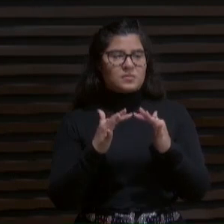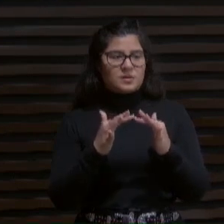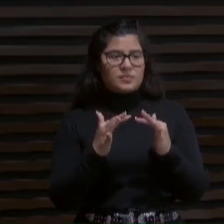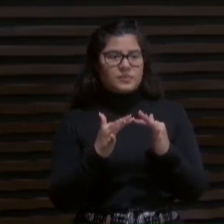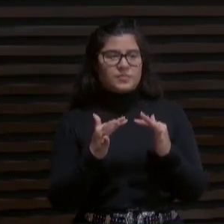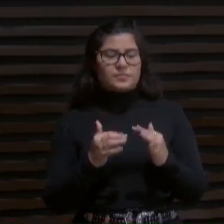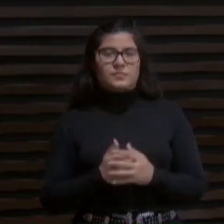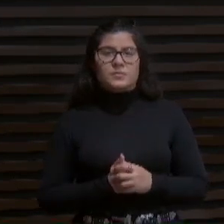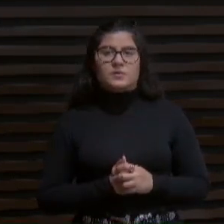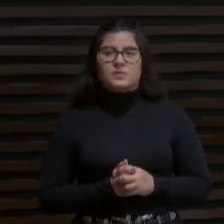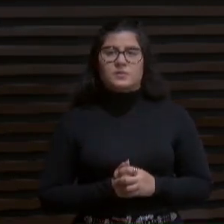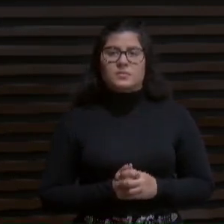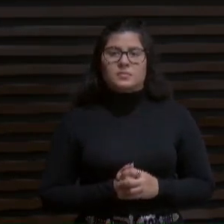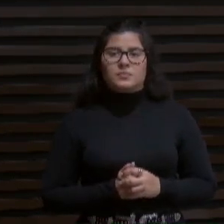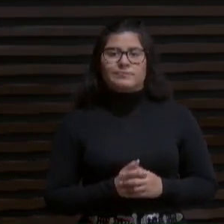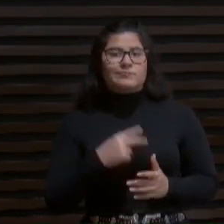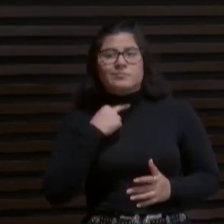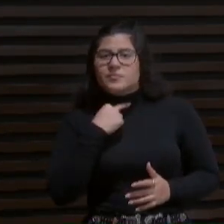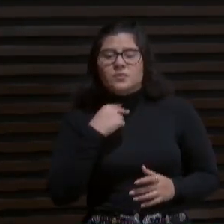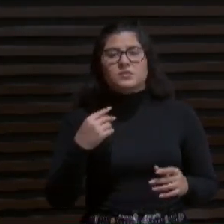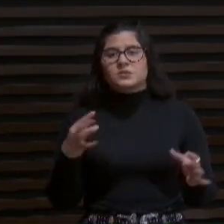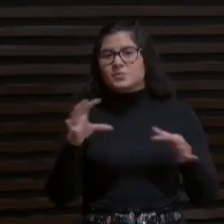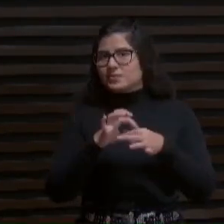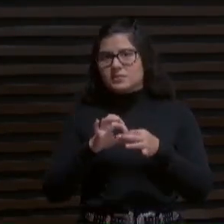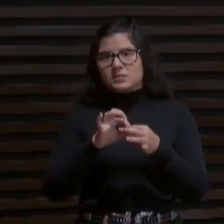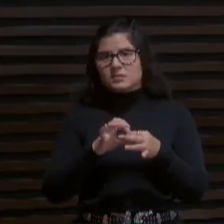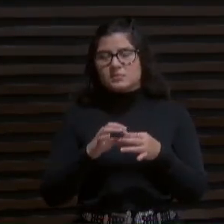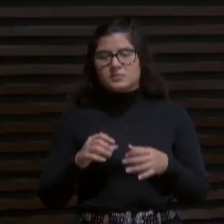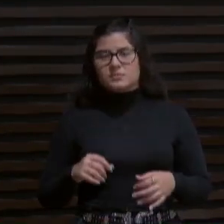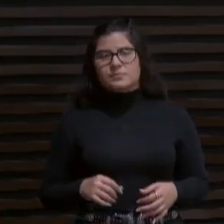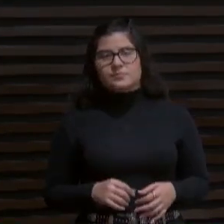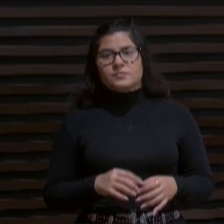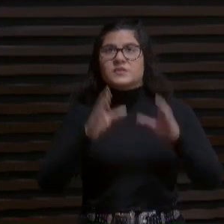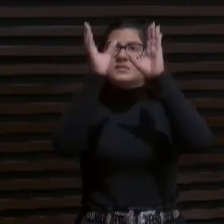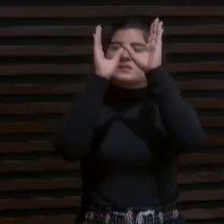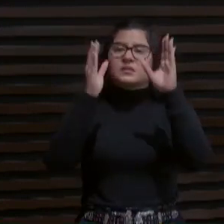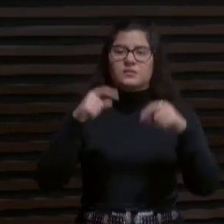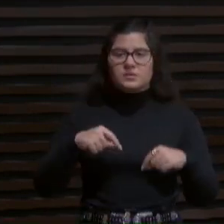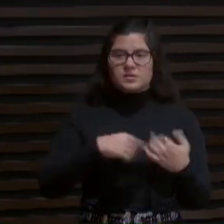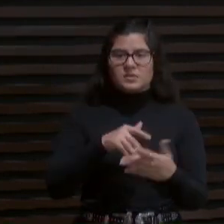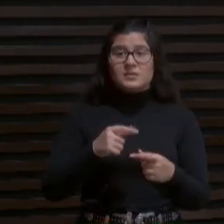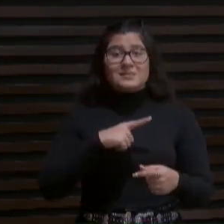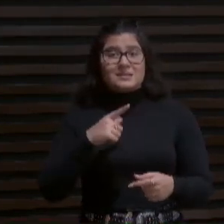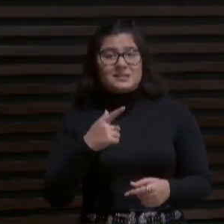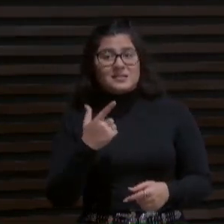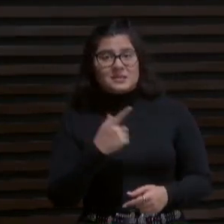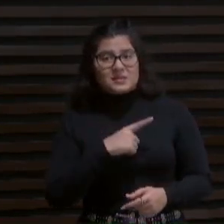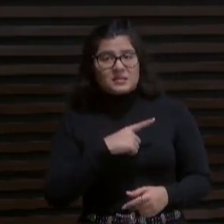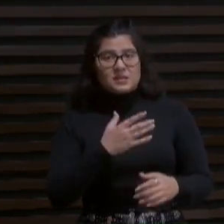Nós não podemos ter contato com quem está lá. Os que estão lá não têm contato com quem está aqui. Há uma separação, há